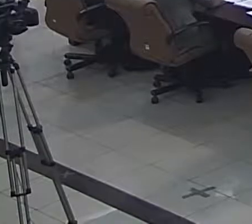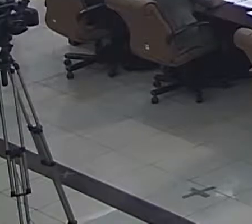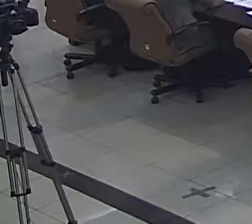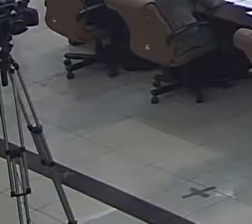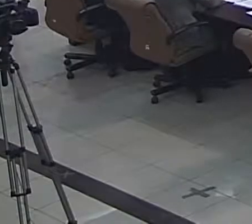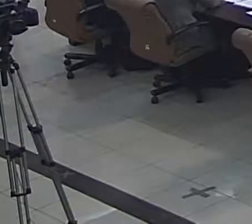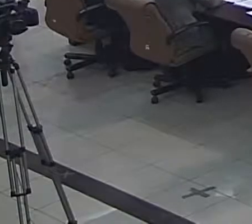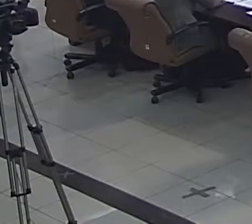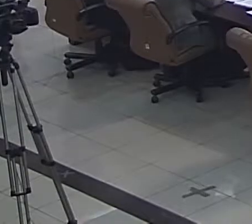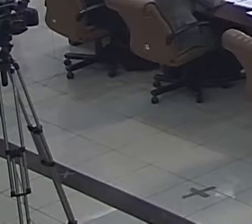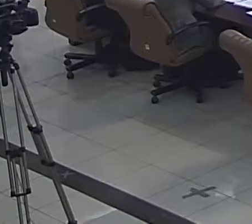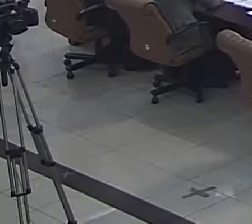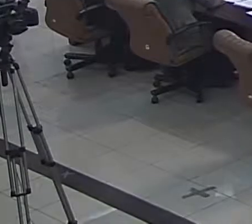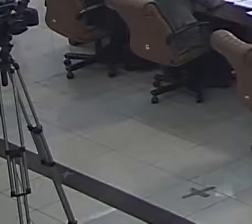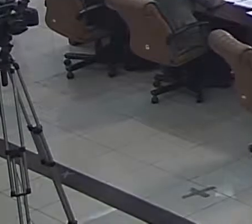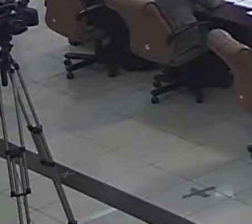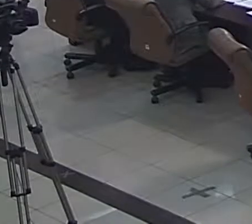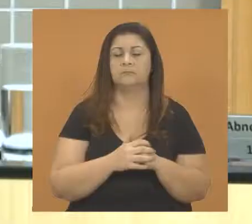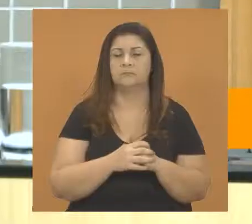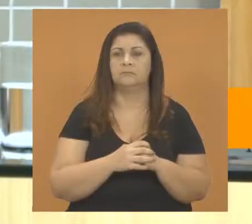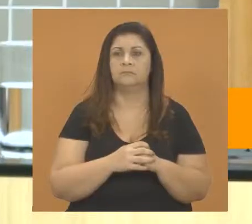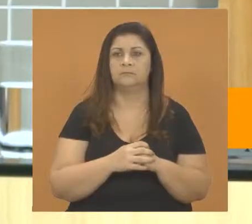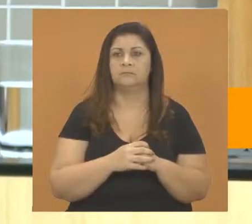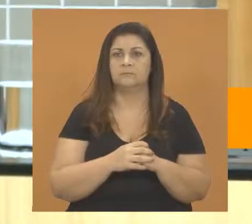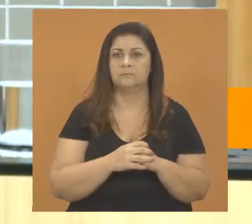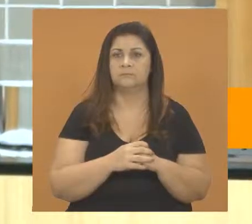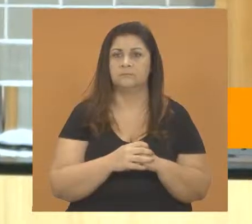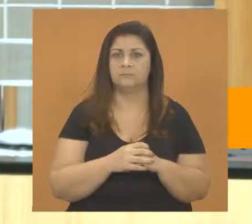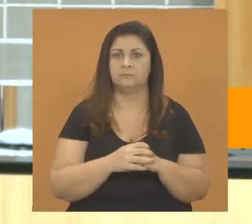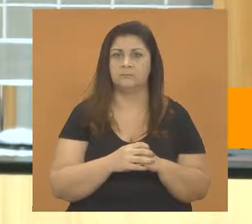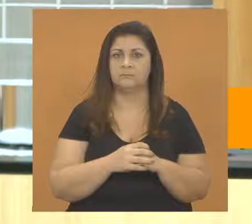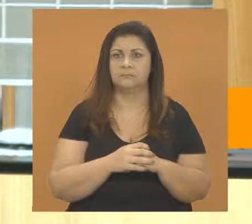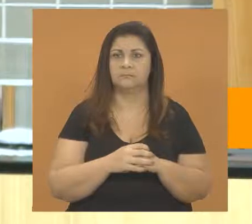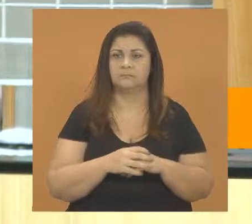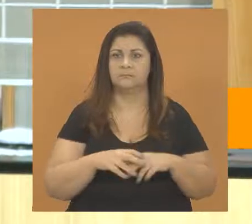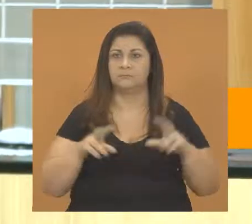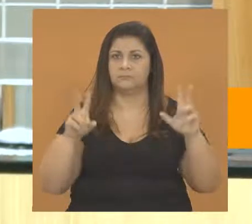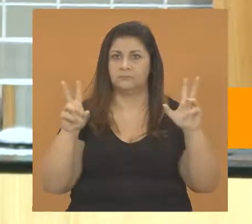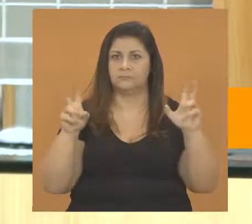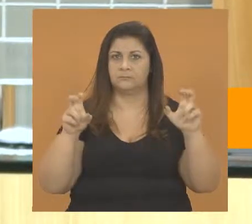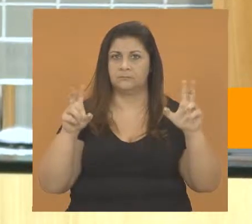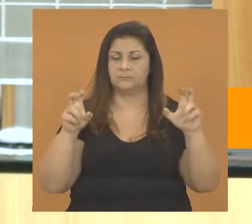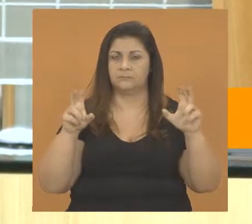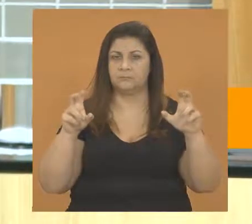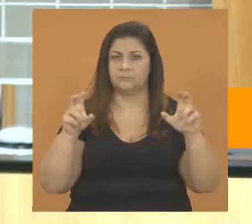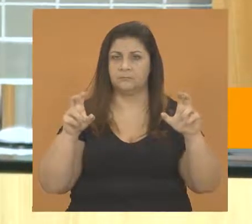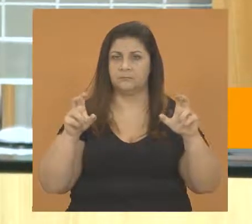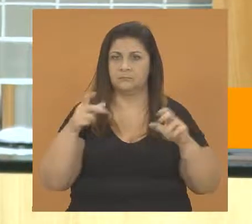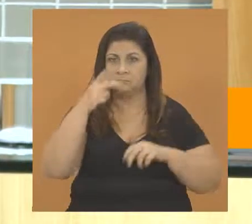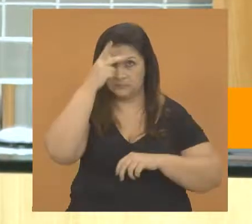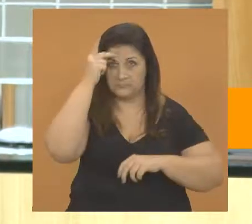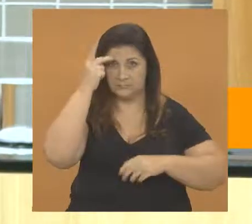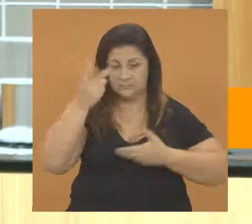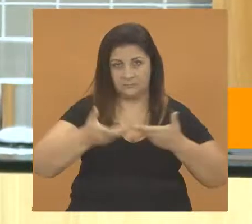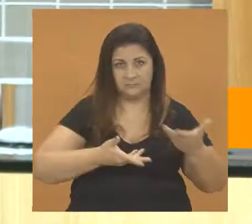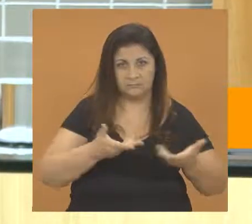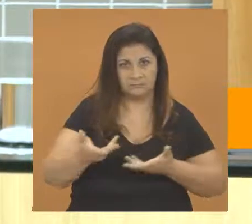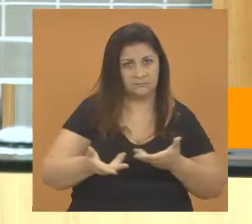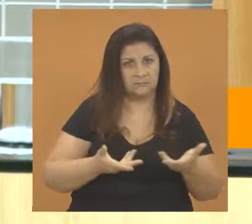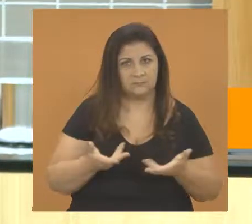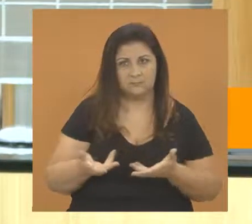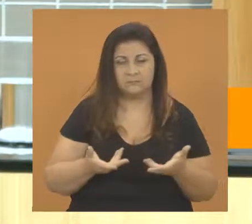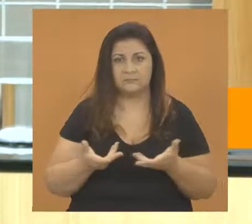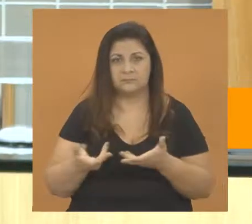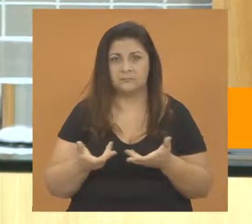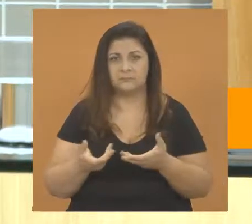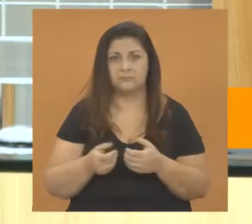jacareí artigo 89 referentes referente ao percentual de cargos em comissão a serem preenchidos por servidores